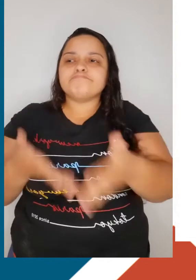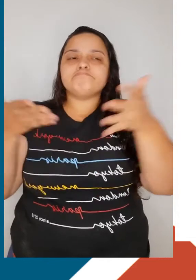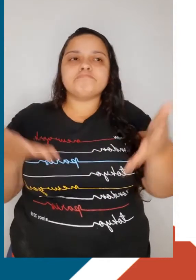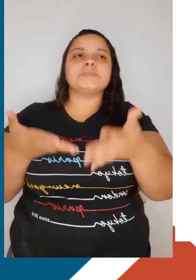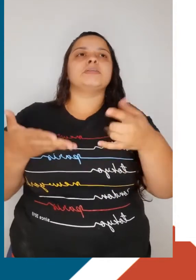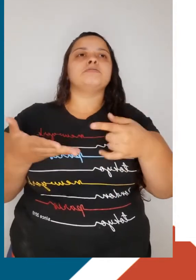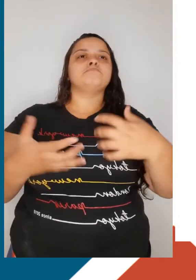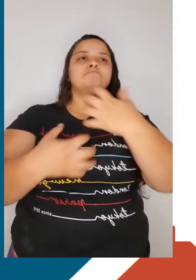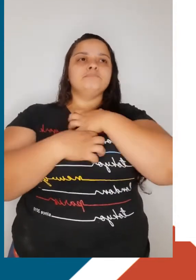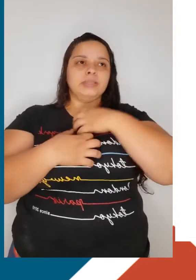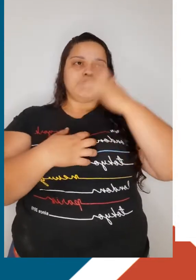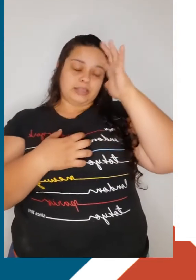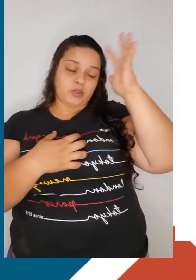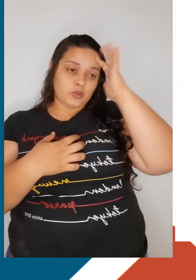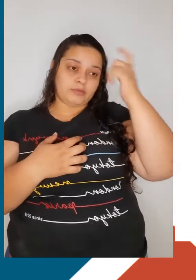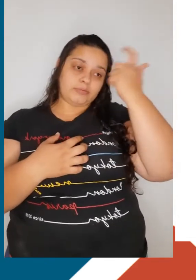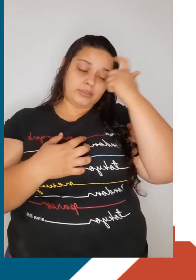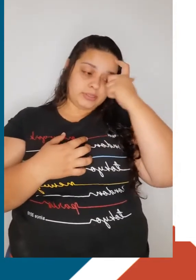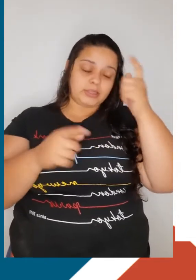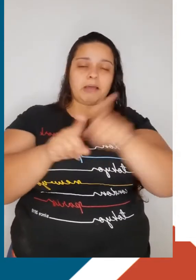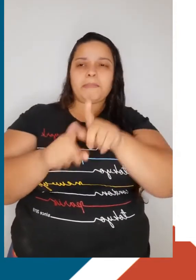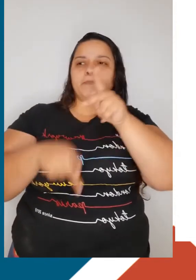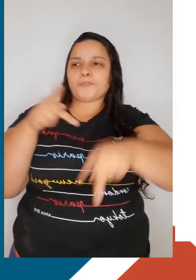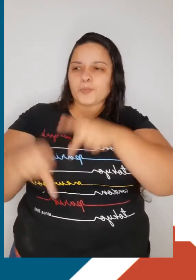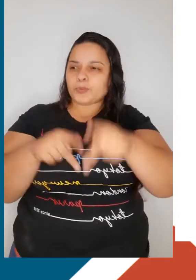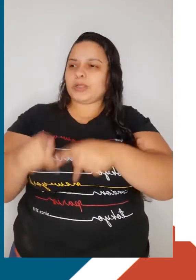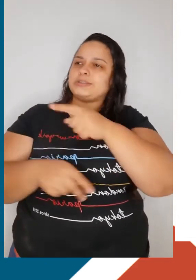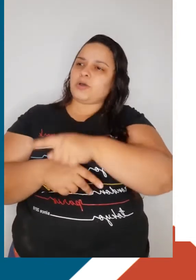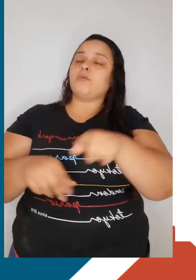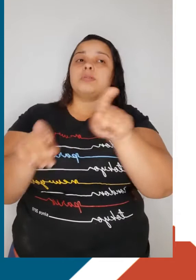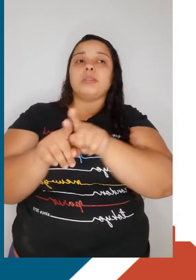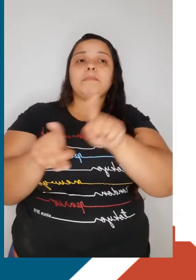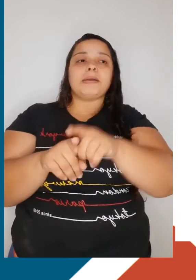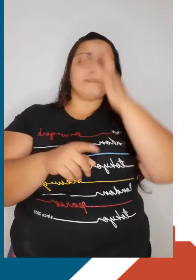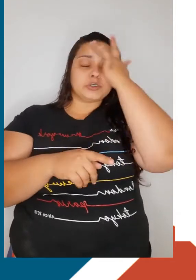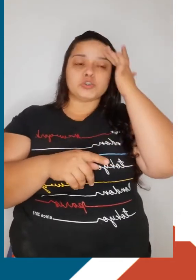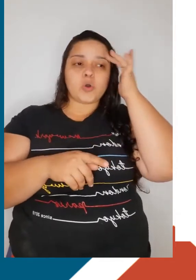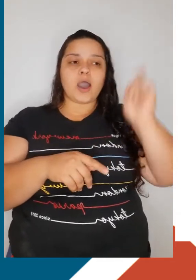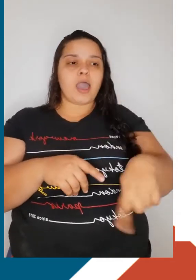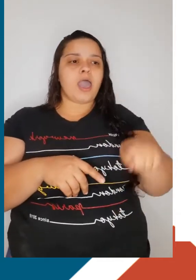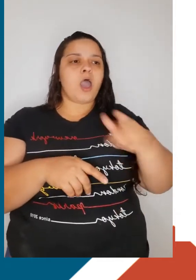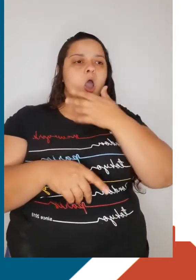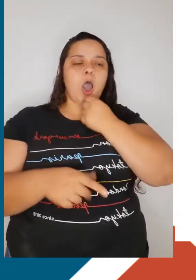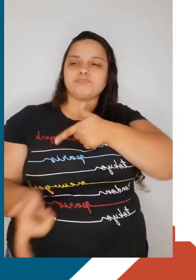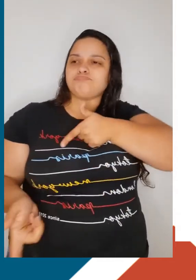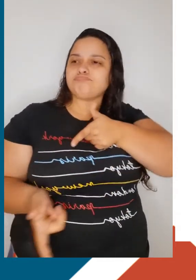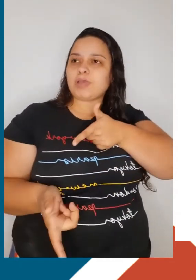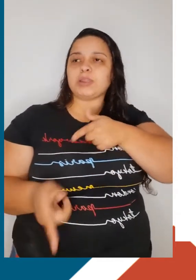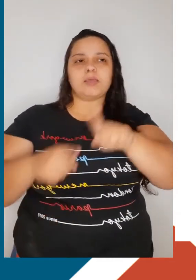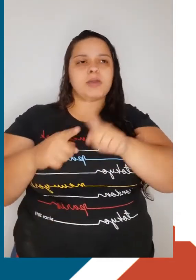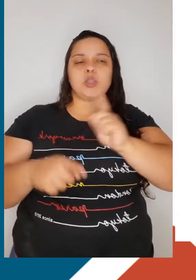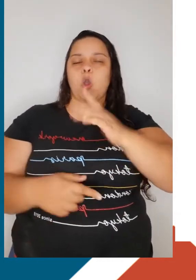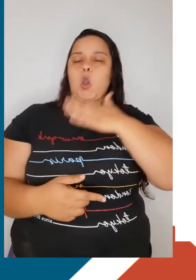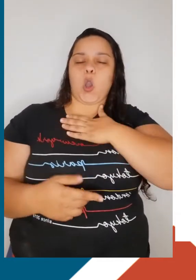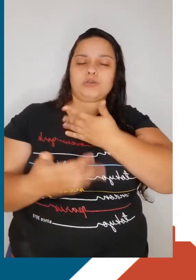de inspiração para a afirmação da autodeterminação dos povos e o papel da insatisfação dos colonos em relação às ações de suas